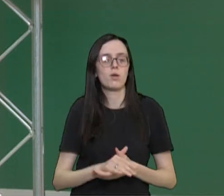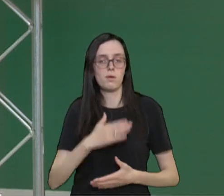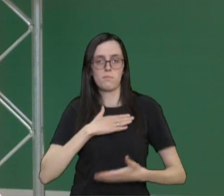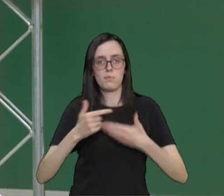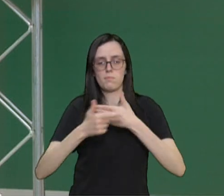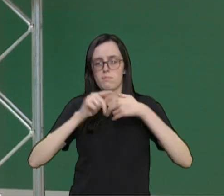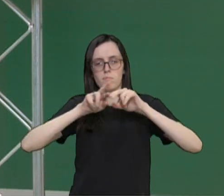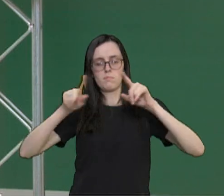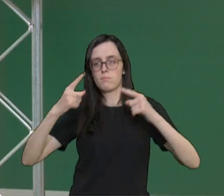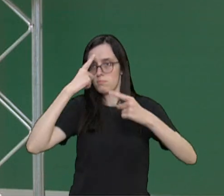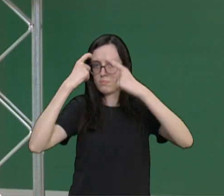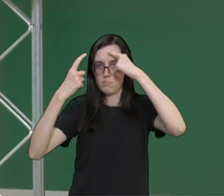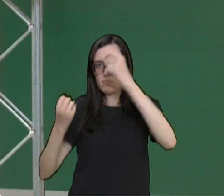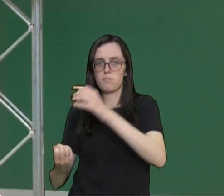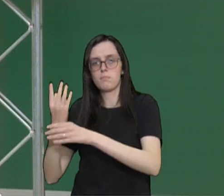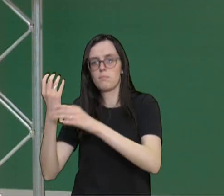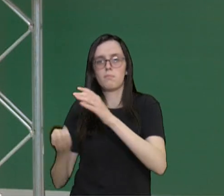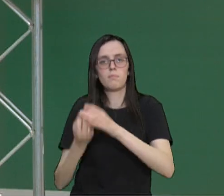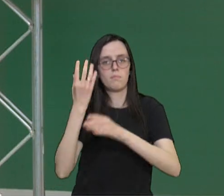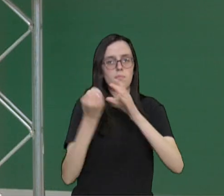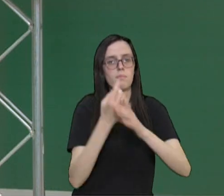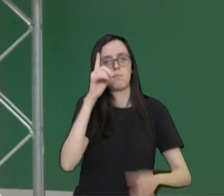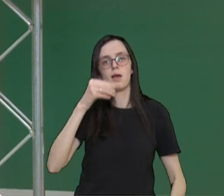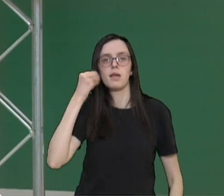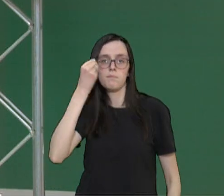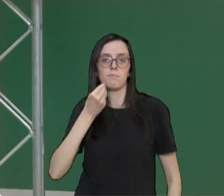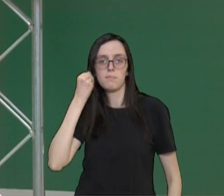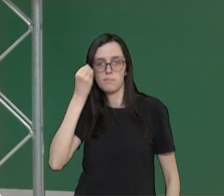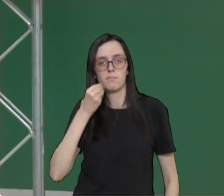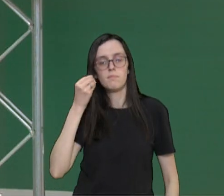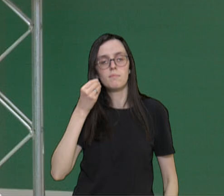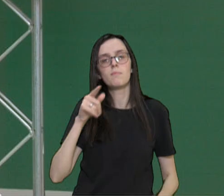grandes invenções surgem através do experimento e elas andam